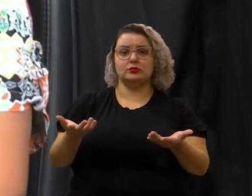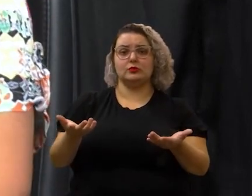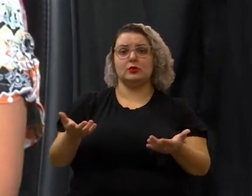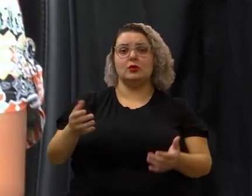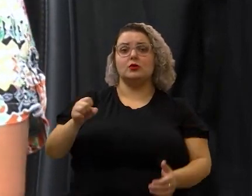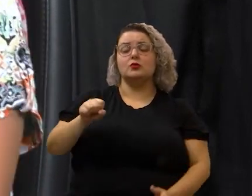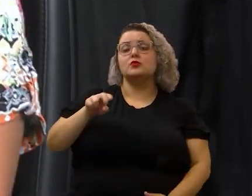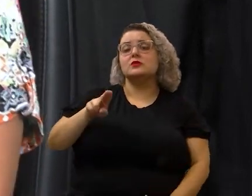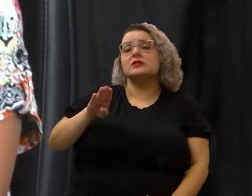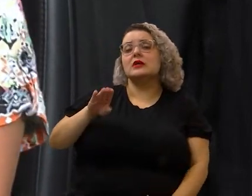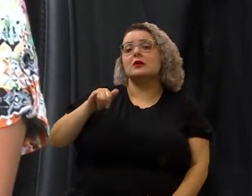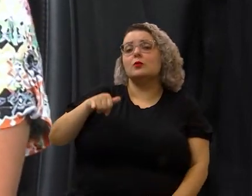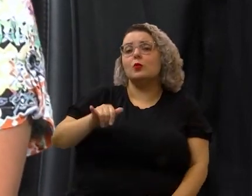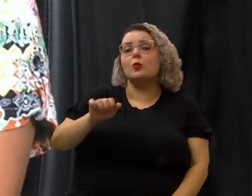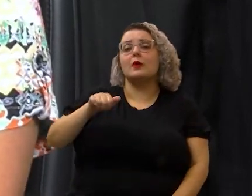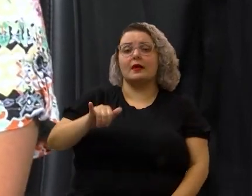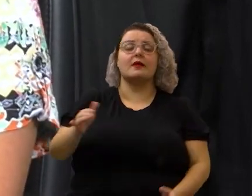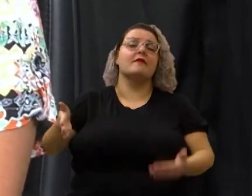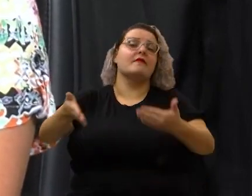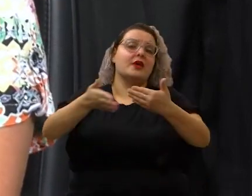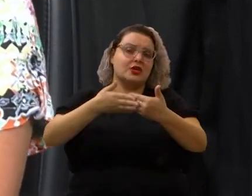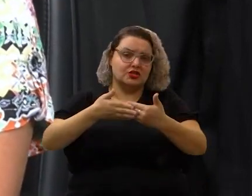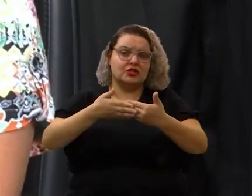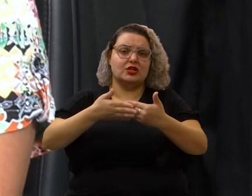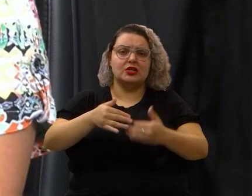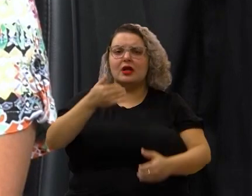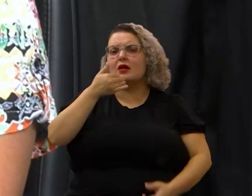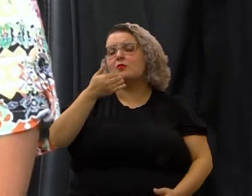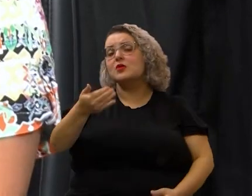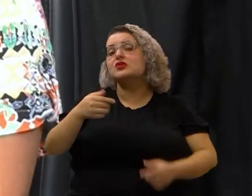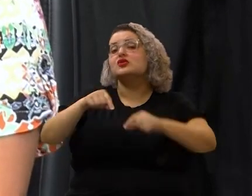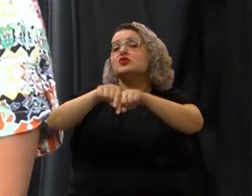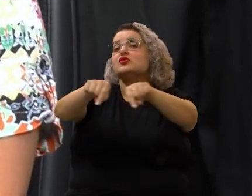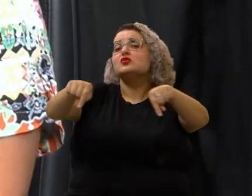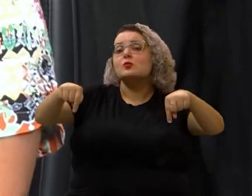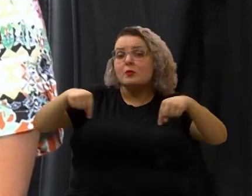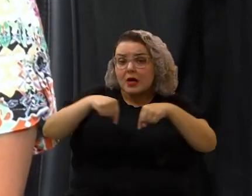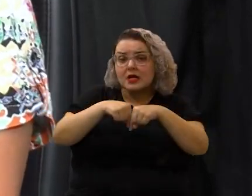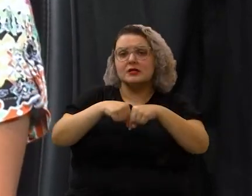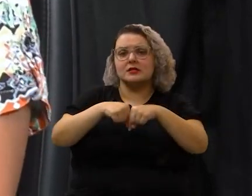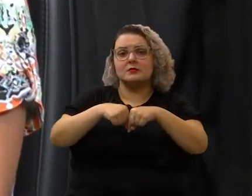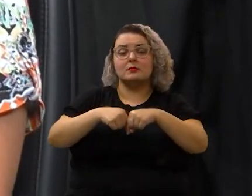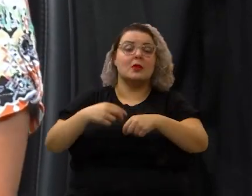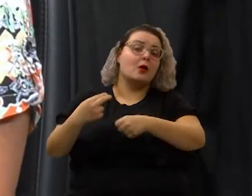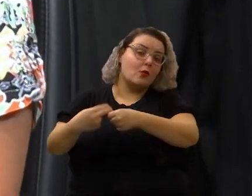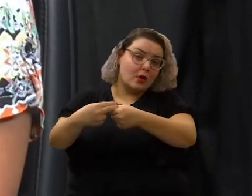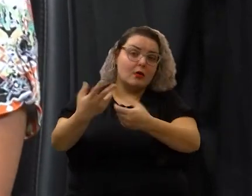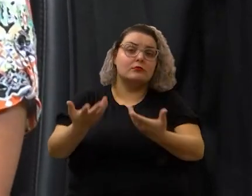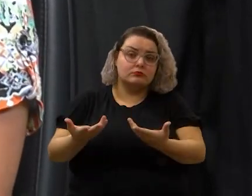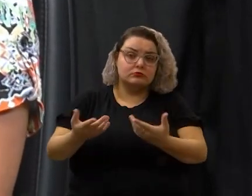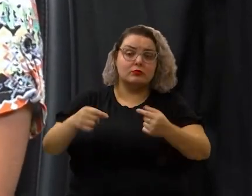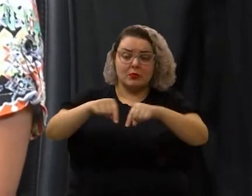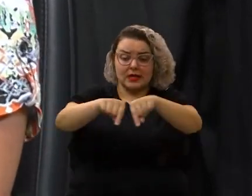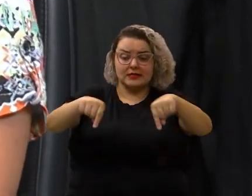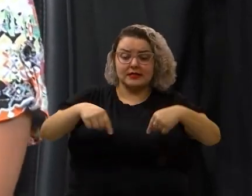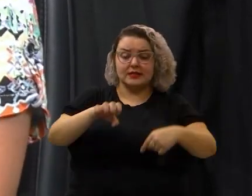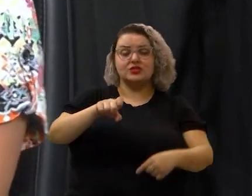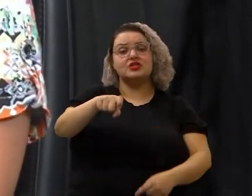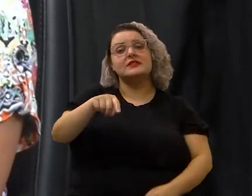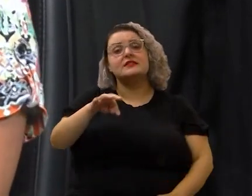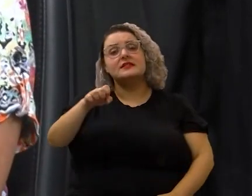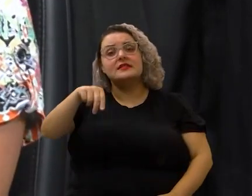no subway que tinha sido fechado, reivindicando uma sala reivindicando para a Unicamp uma sala de